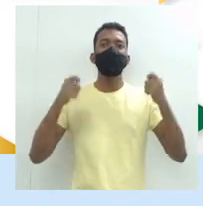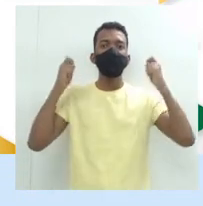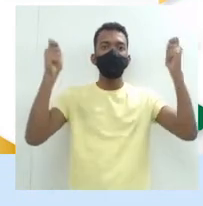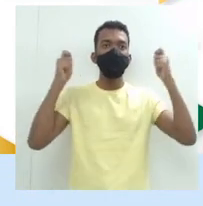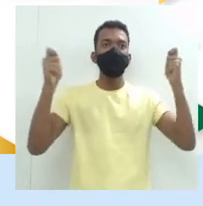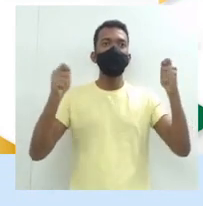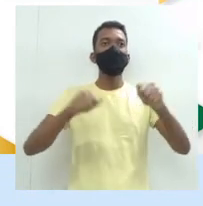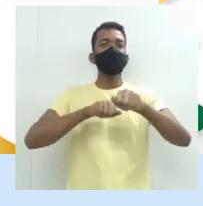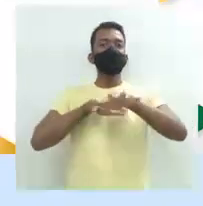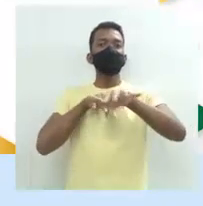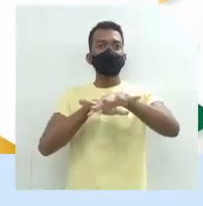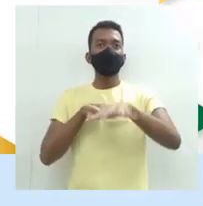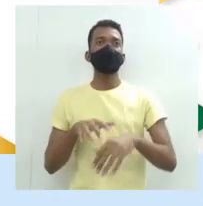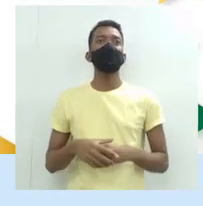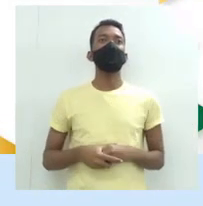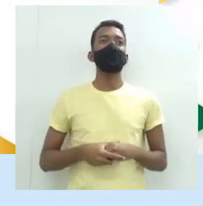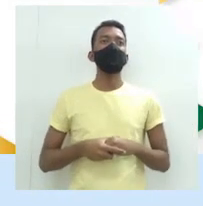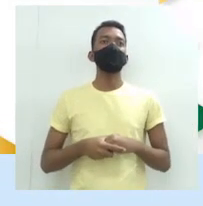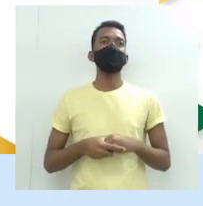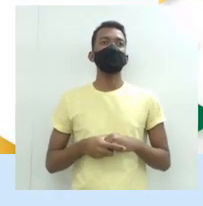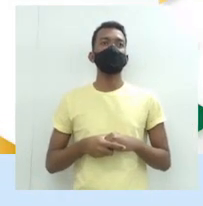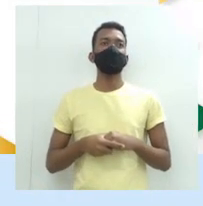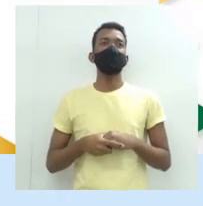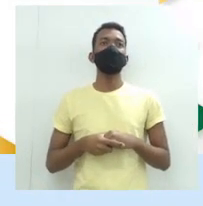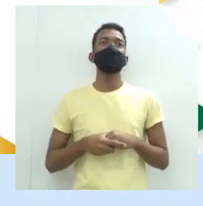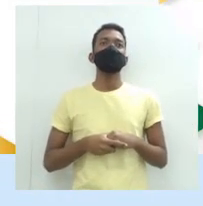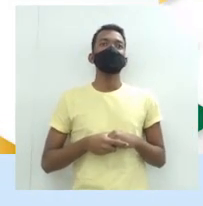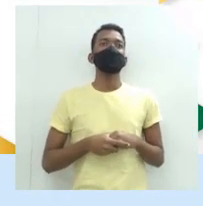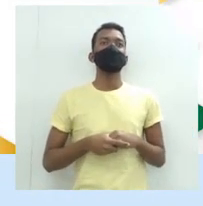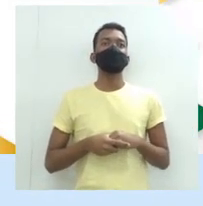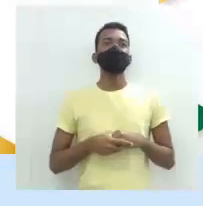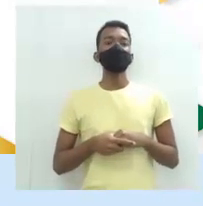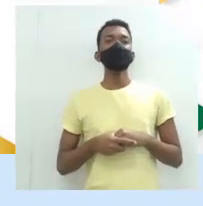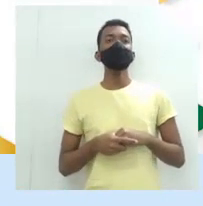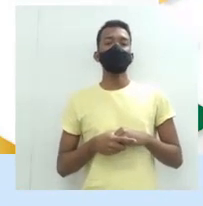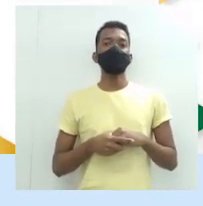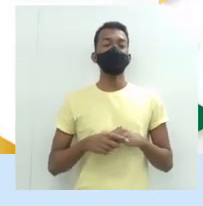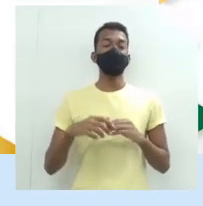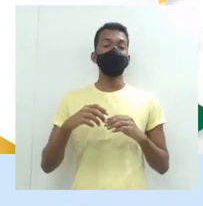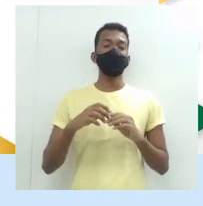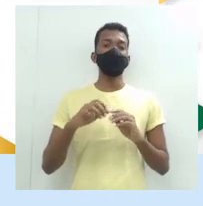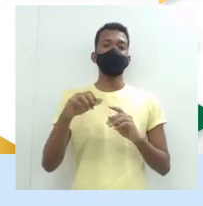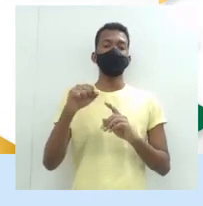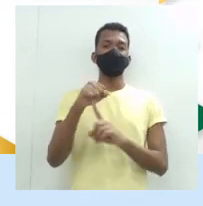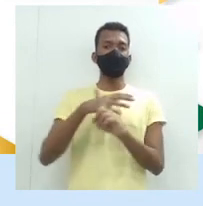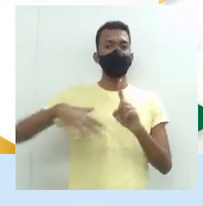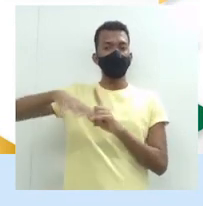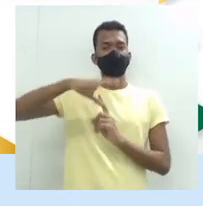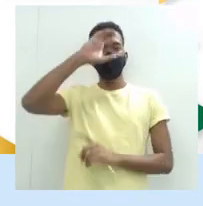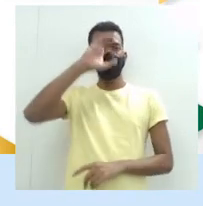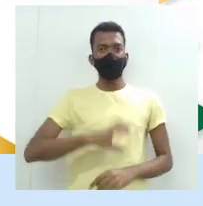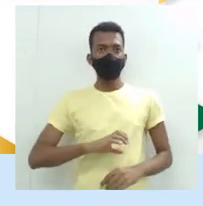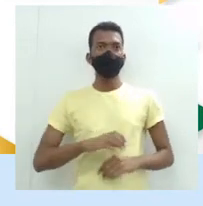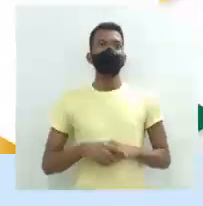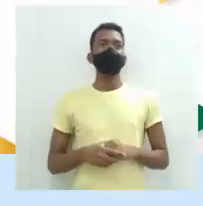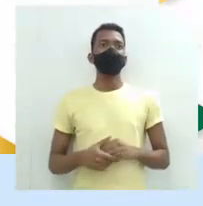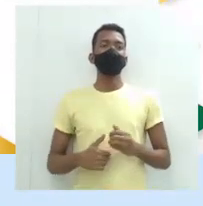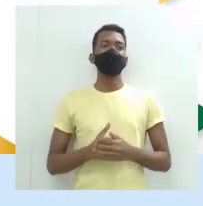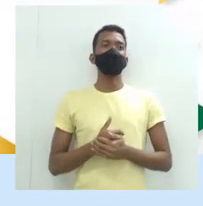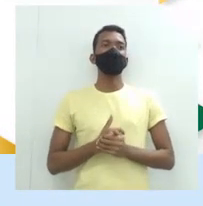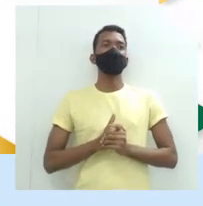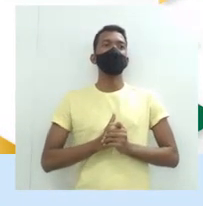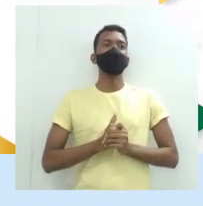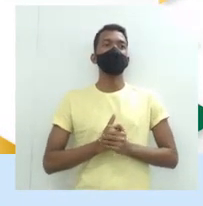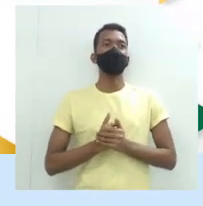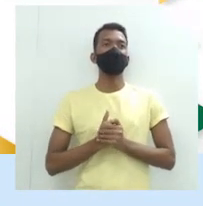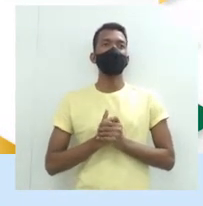mulheres ativistas dos direitos, civil society, a sociedade civil. Seguindo mais abaixo,